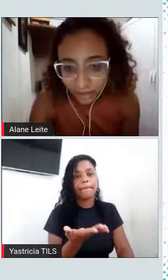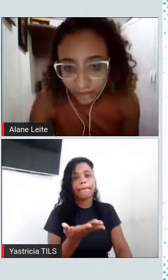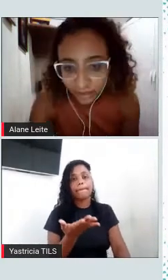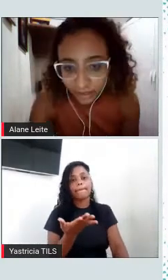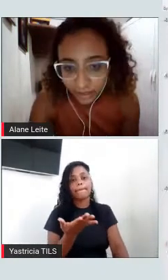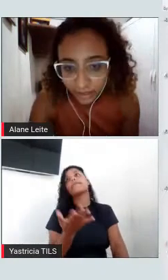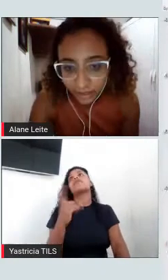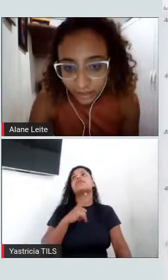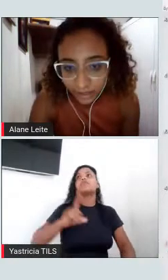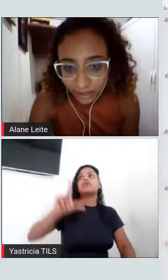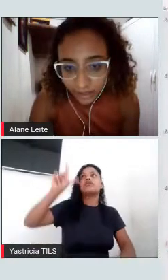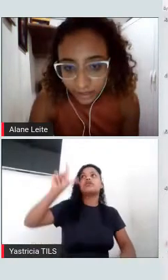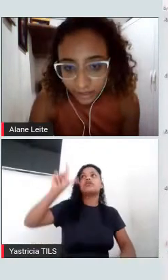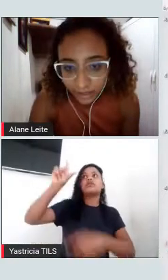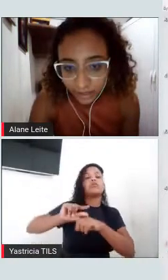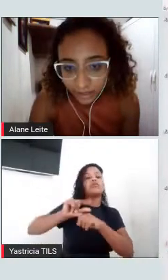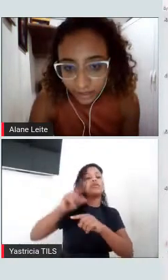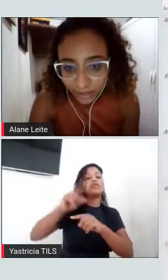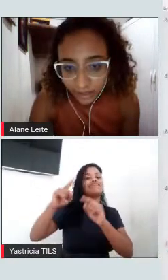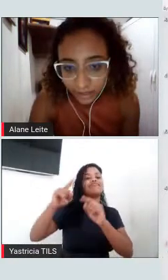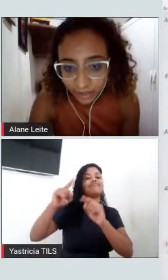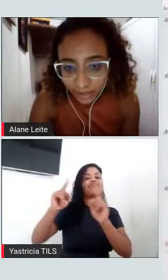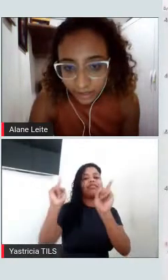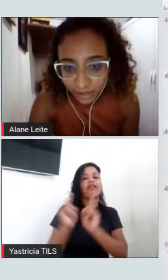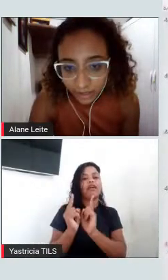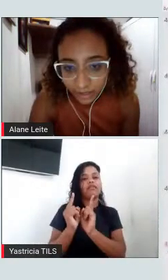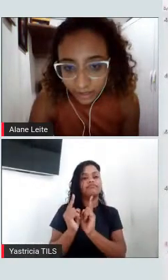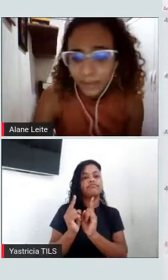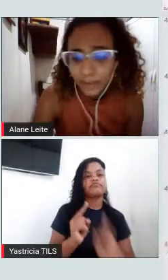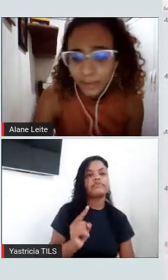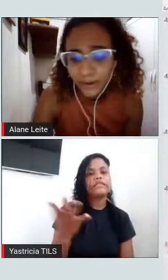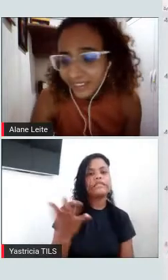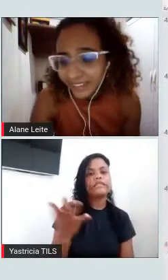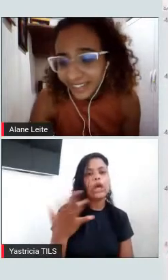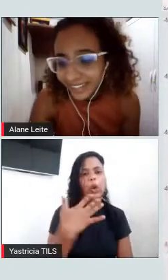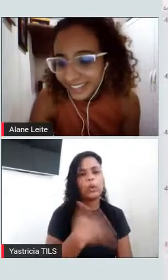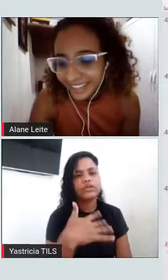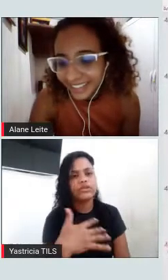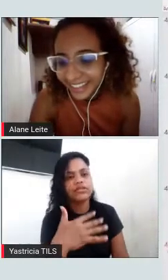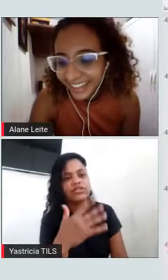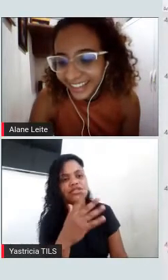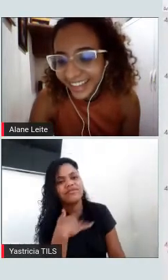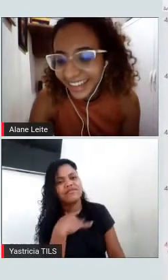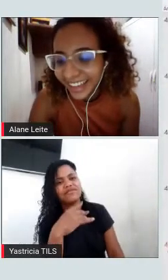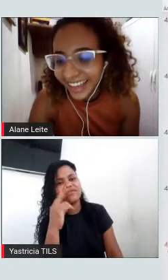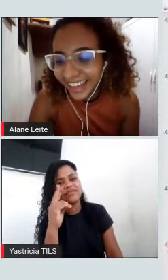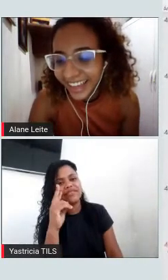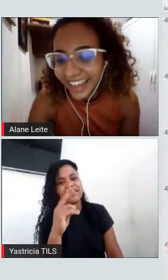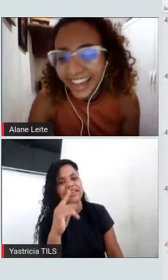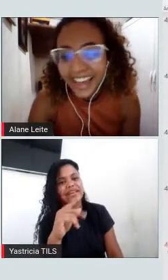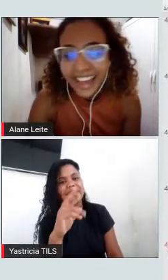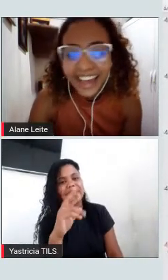a tela para. Eita, já foi vista a resposta? Não era assim?